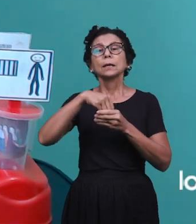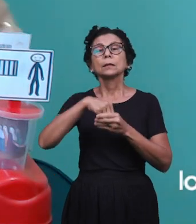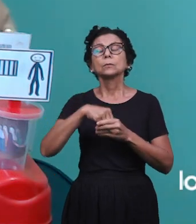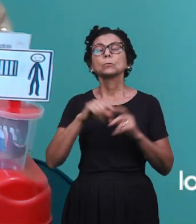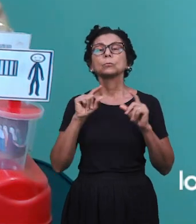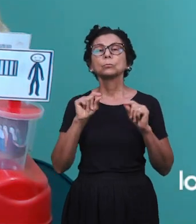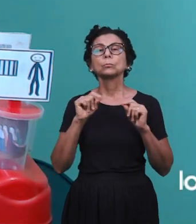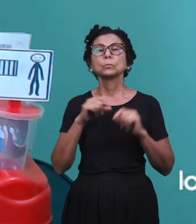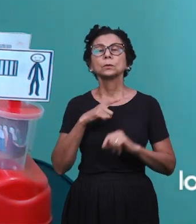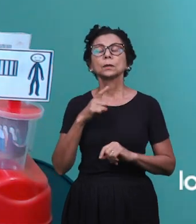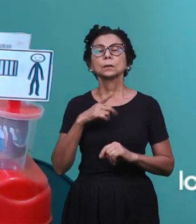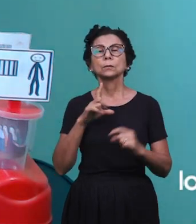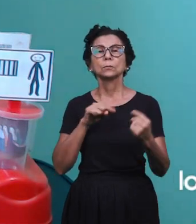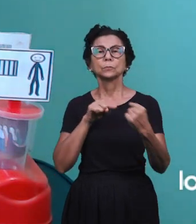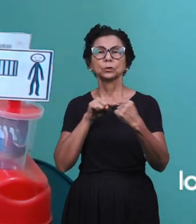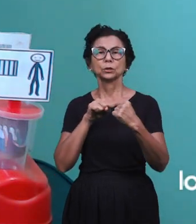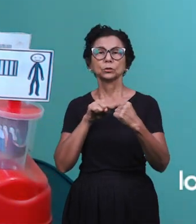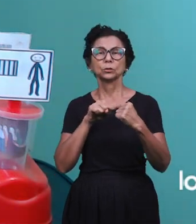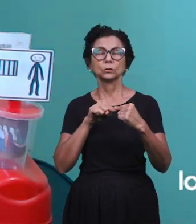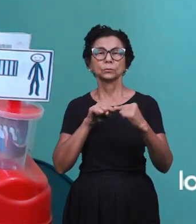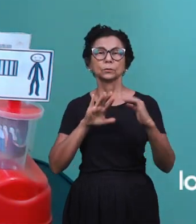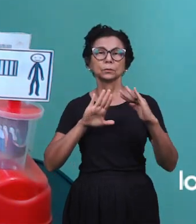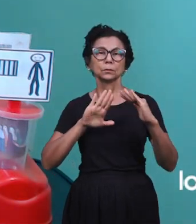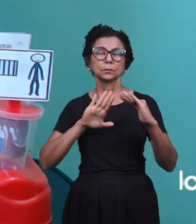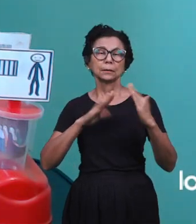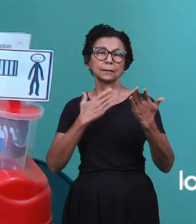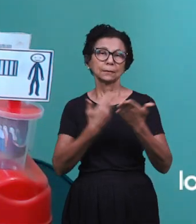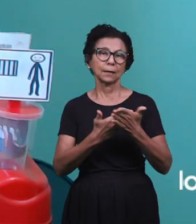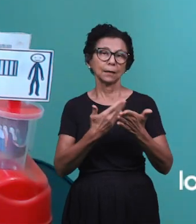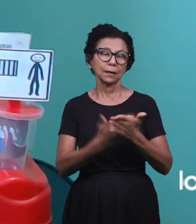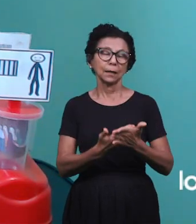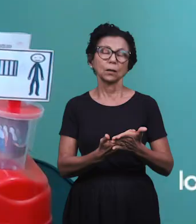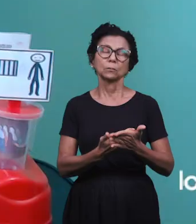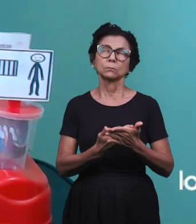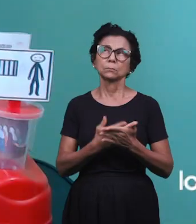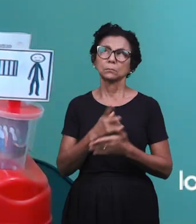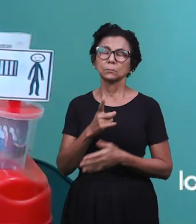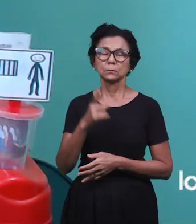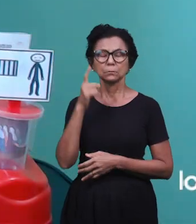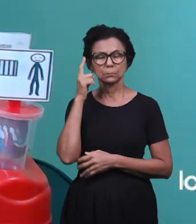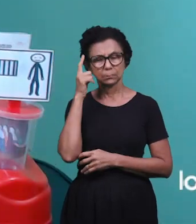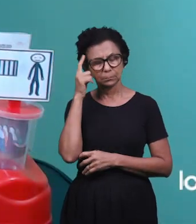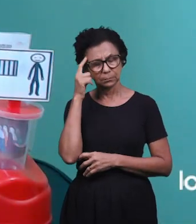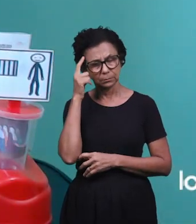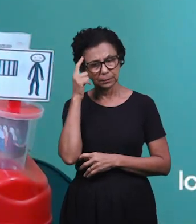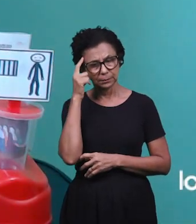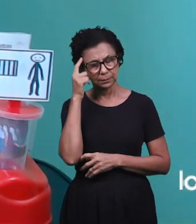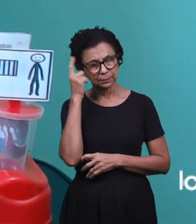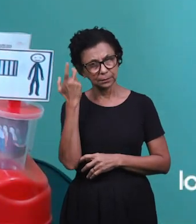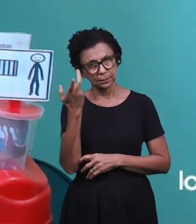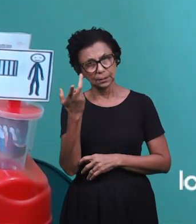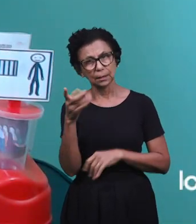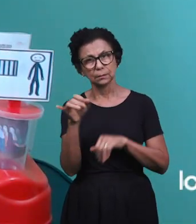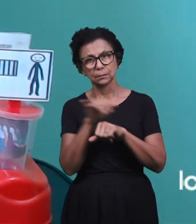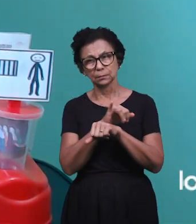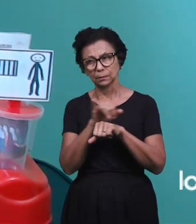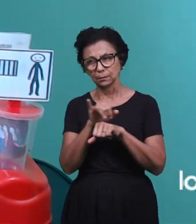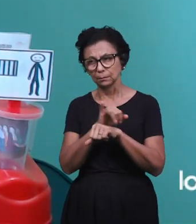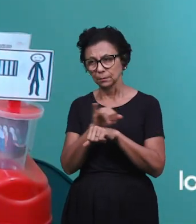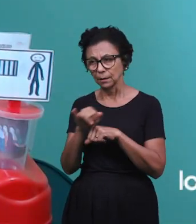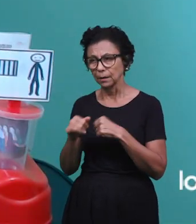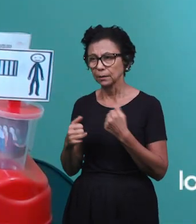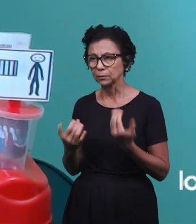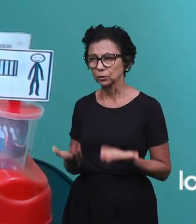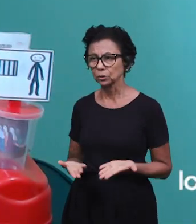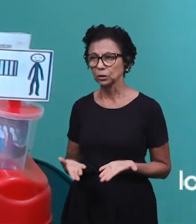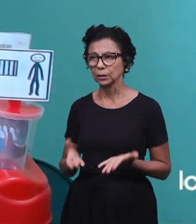de todas? O objetivo da aula. Então, sempre que nós vamos pensar em um recurso, seja ele concreto, que